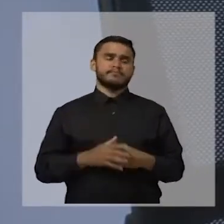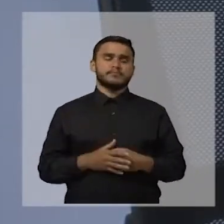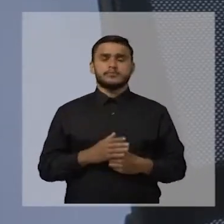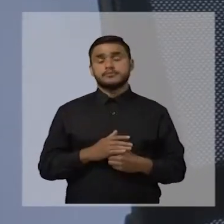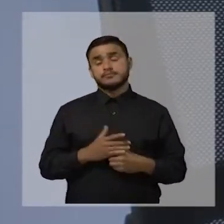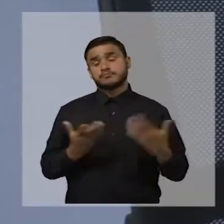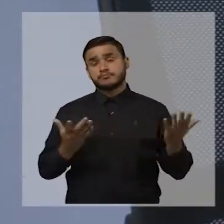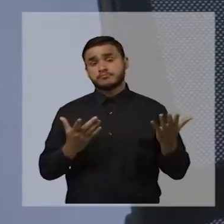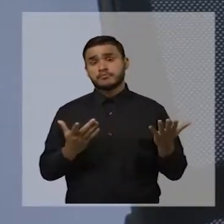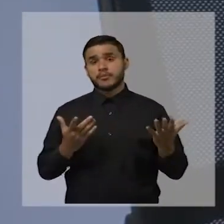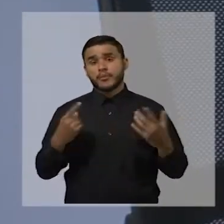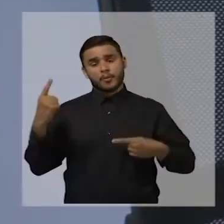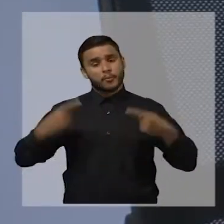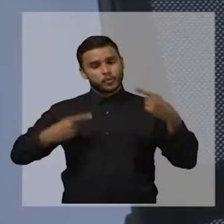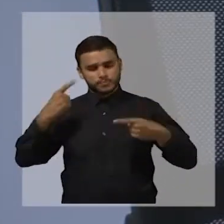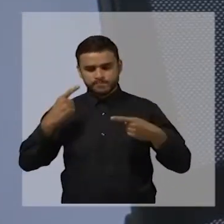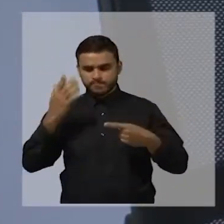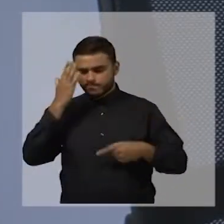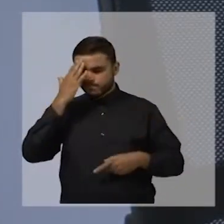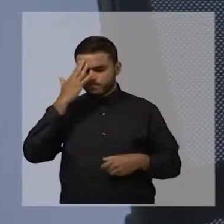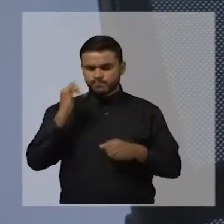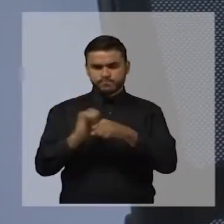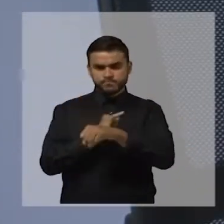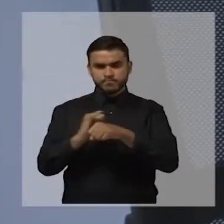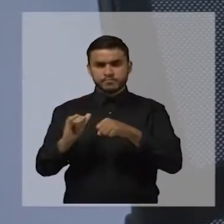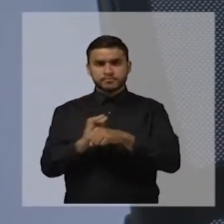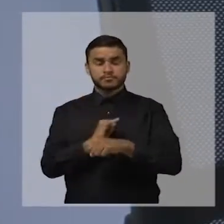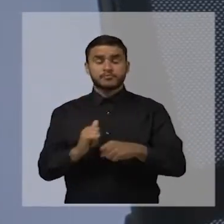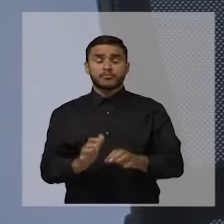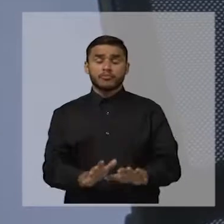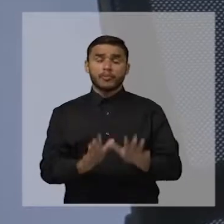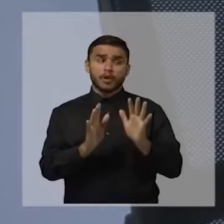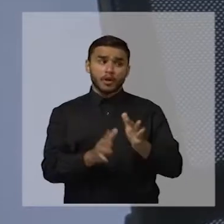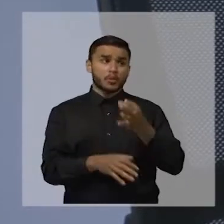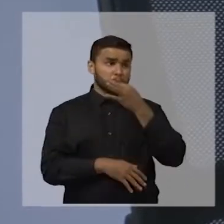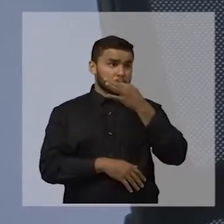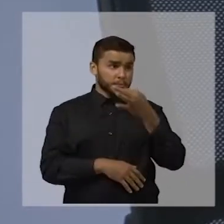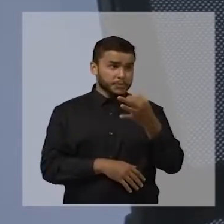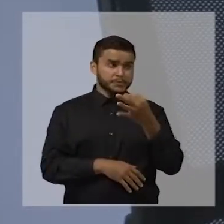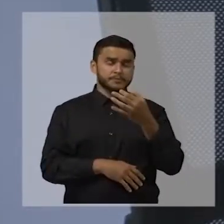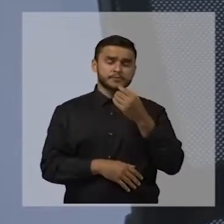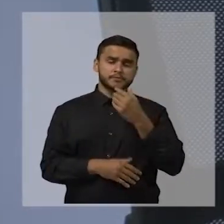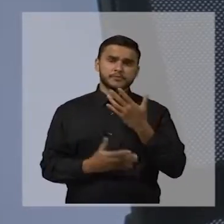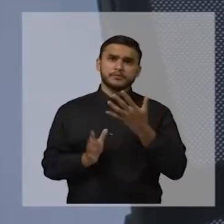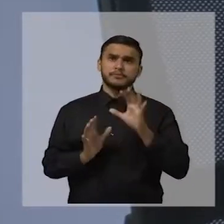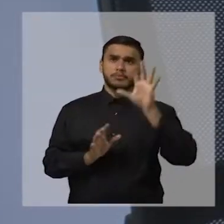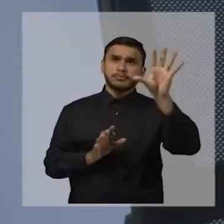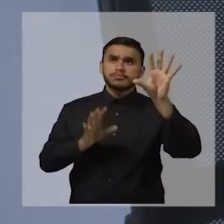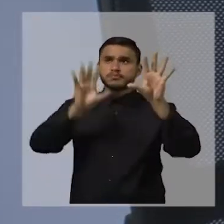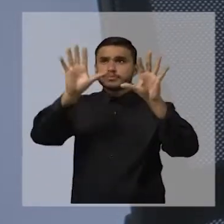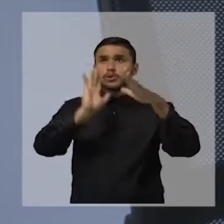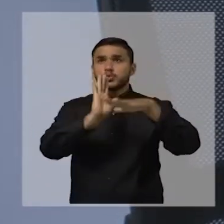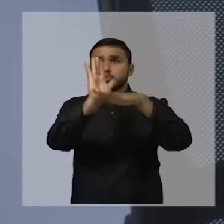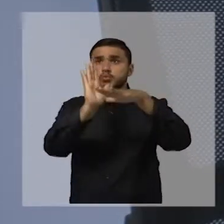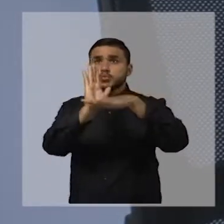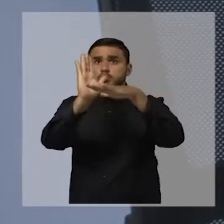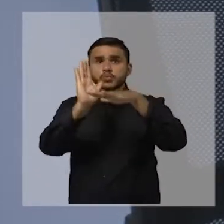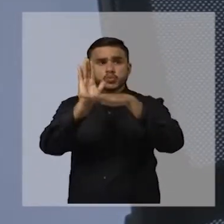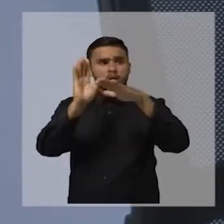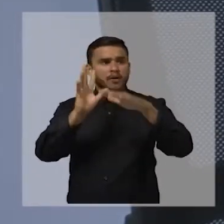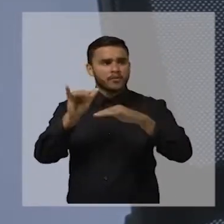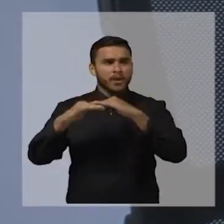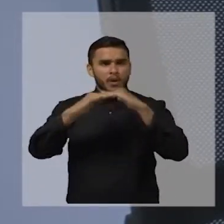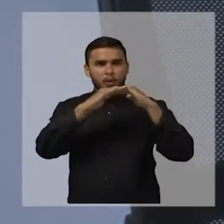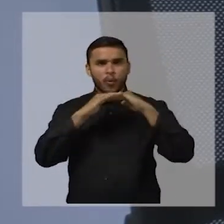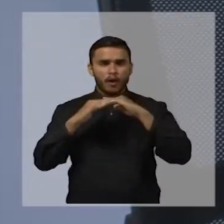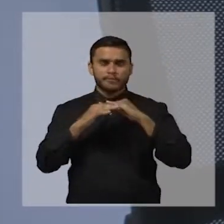que venha a haver um movimento unitário em favor das regiões mais pobres do país.